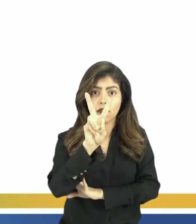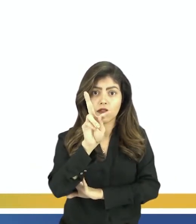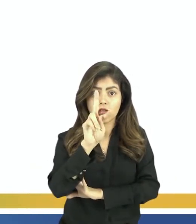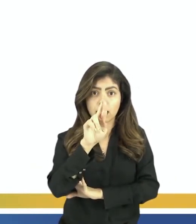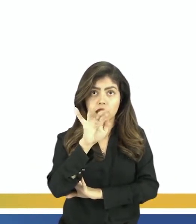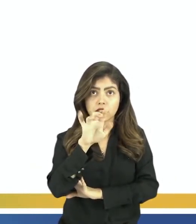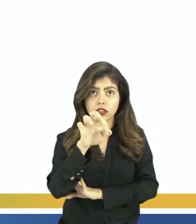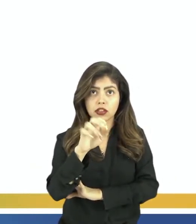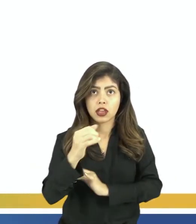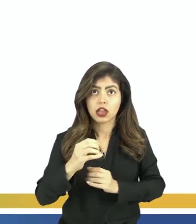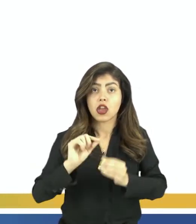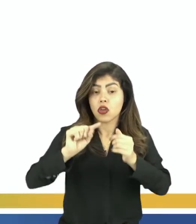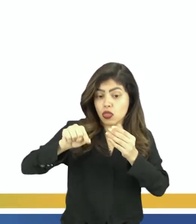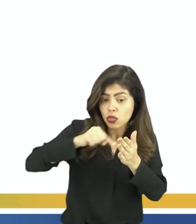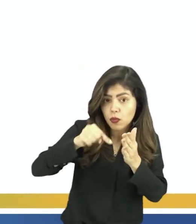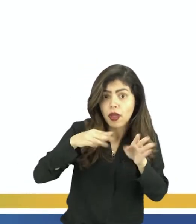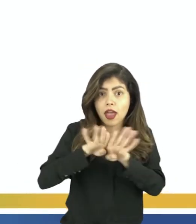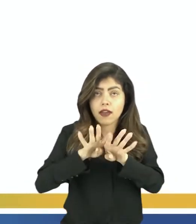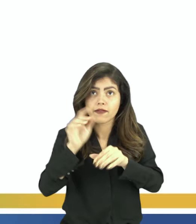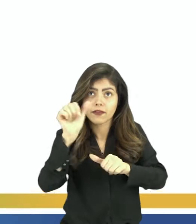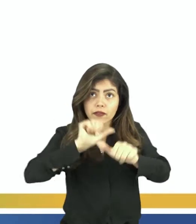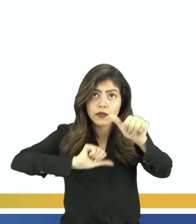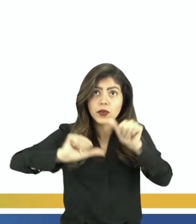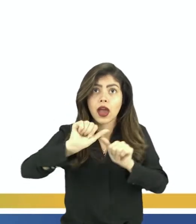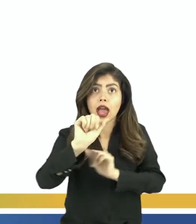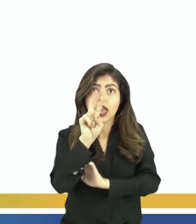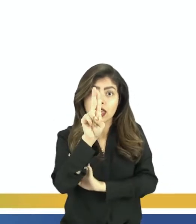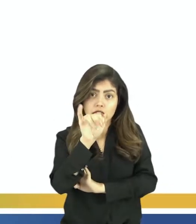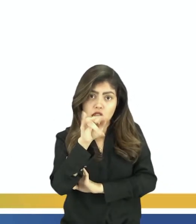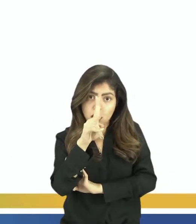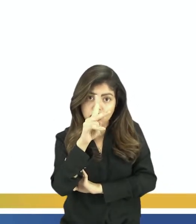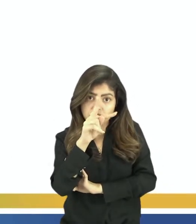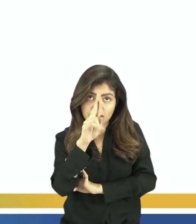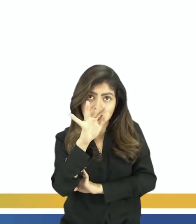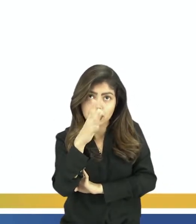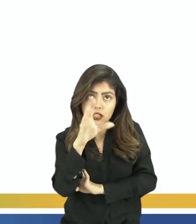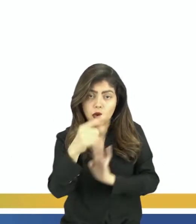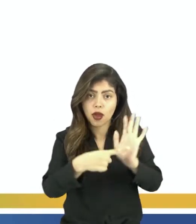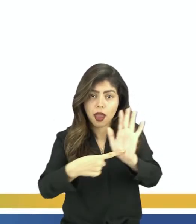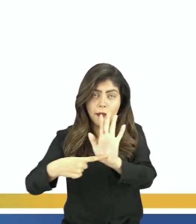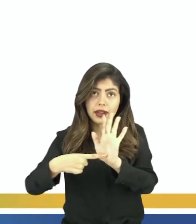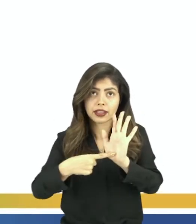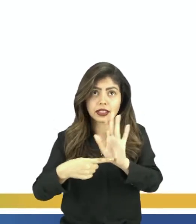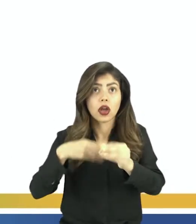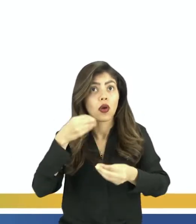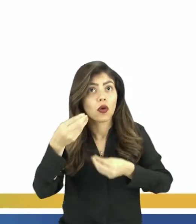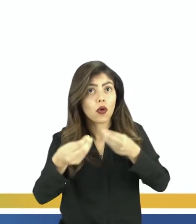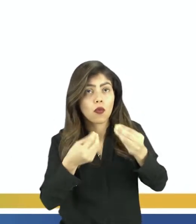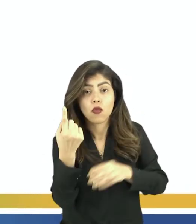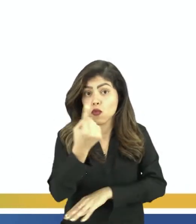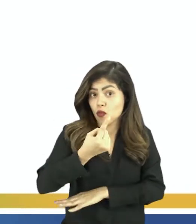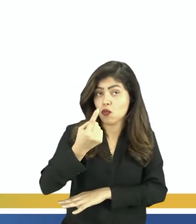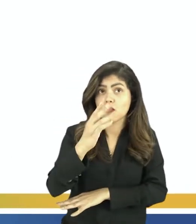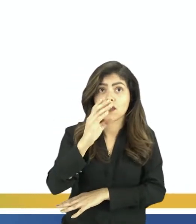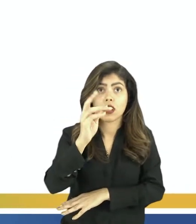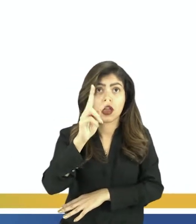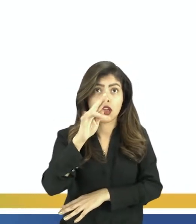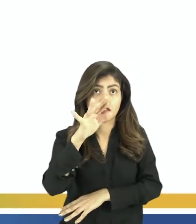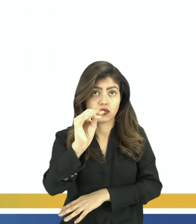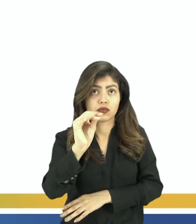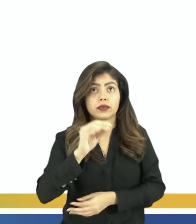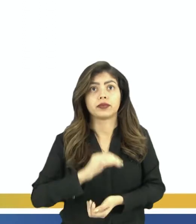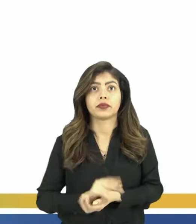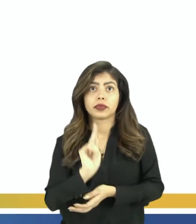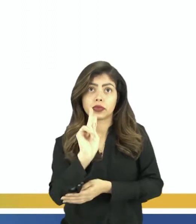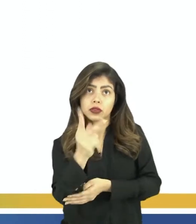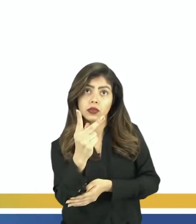covalente, que em meio aquoso sofre ionização formando soluções que apresenta como único cátion, e aí a gente pode